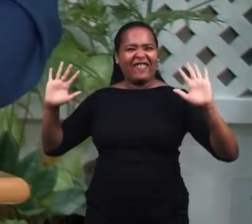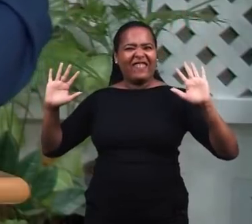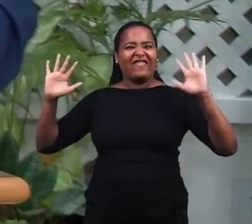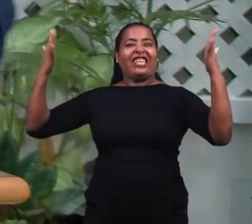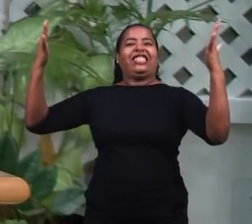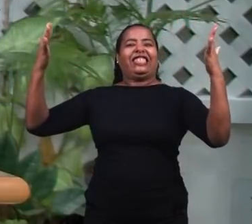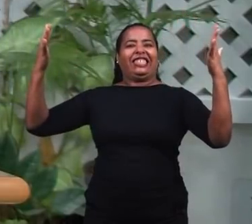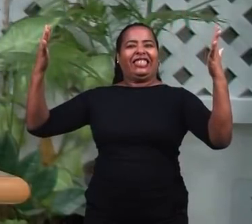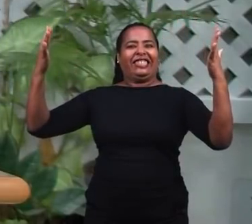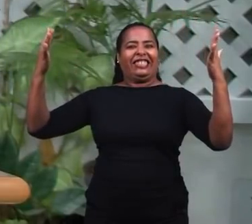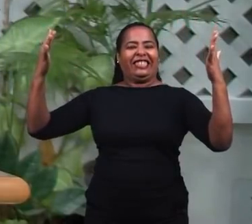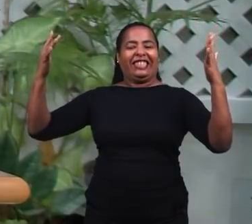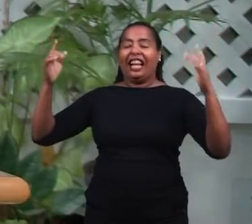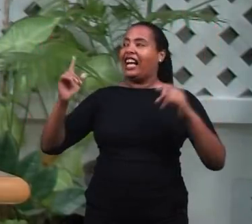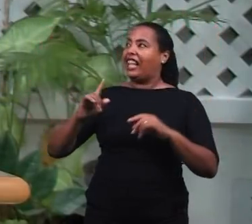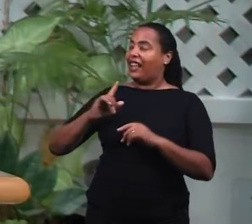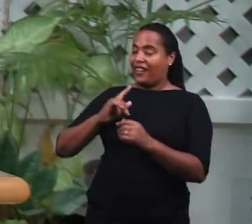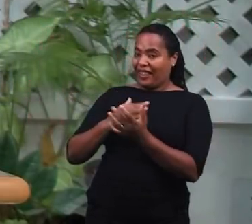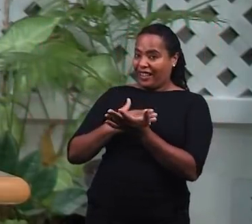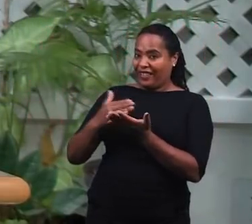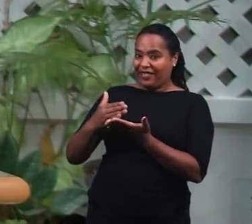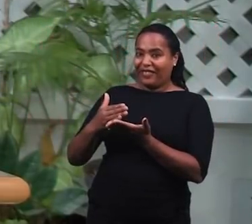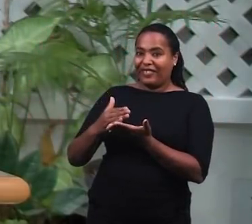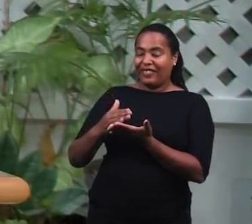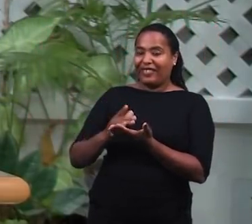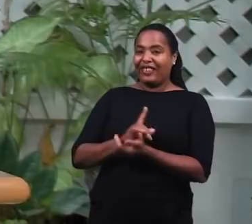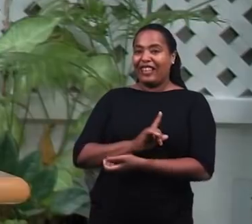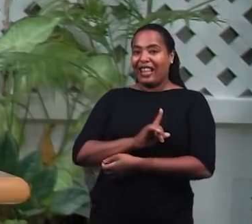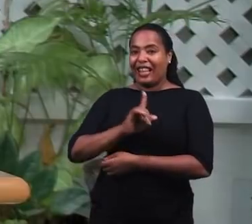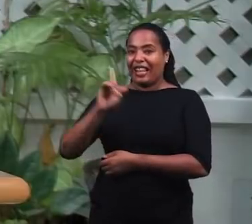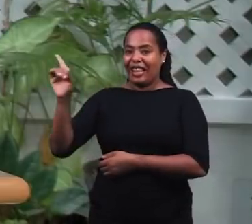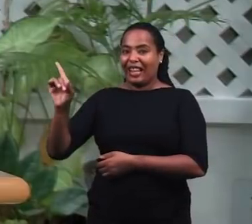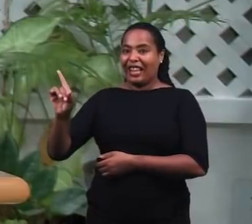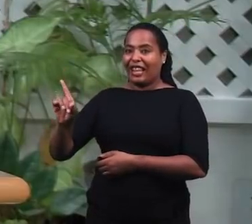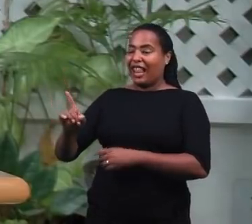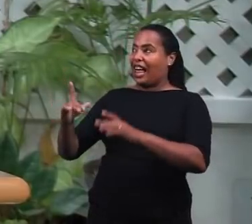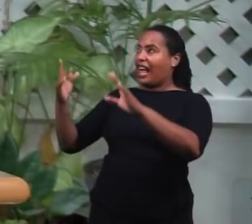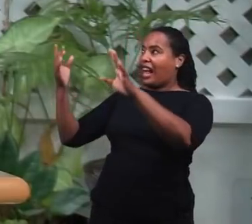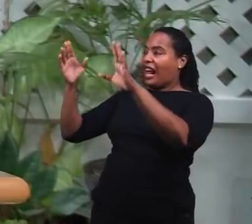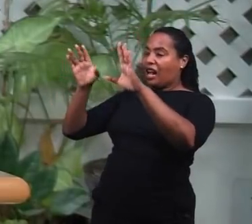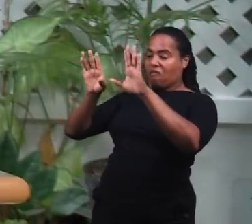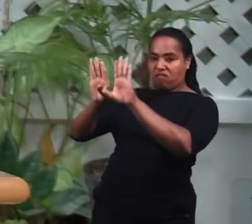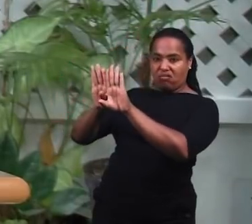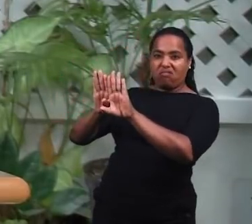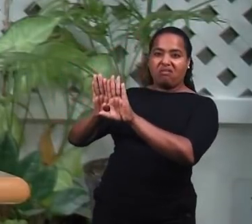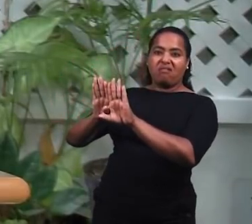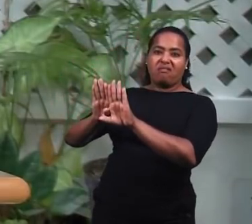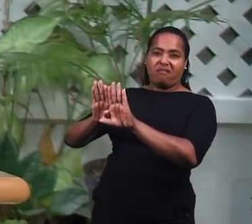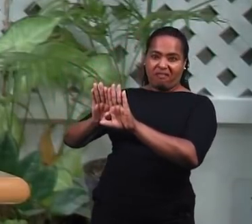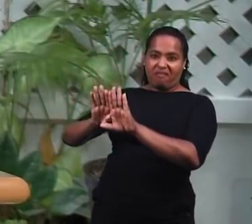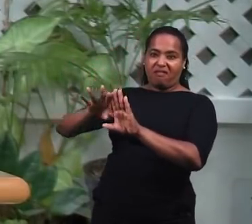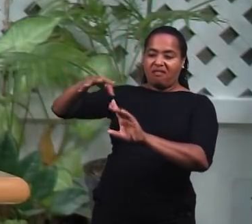esta grande festa. Esta festa terá o início quando a porta da graça fechar aqui.